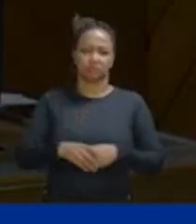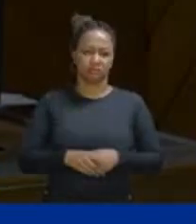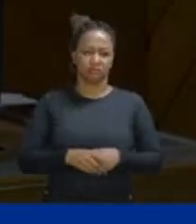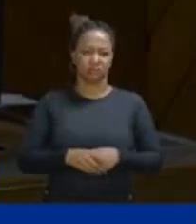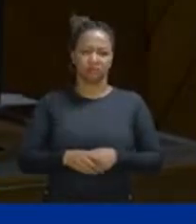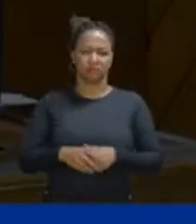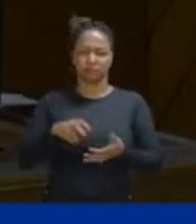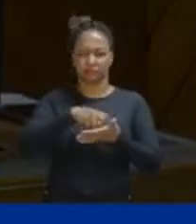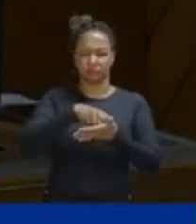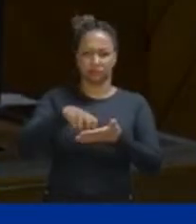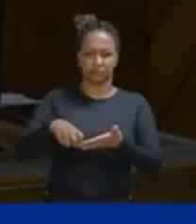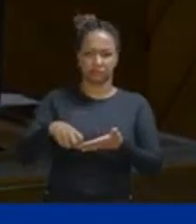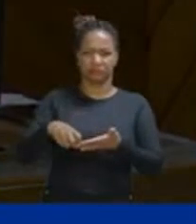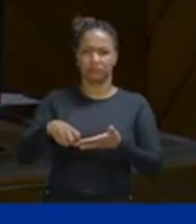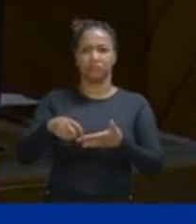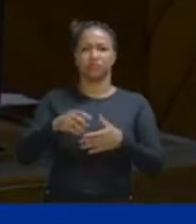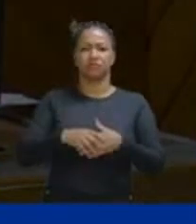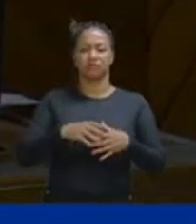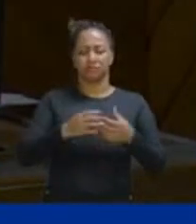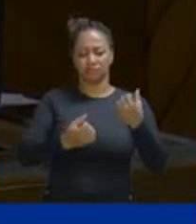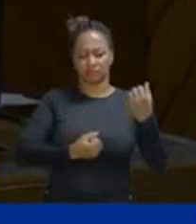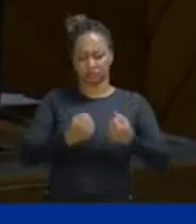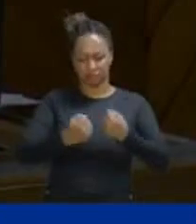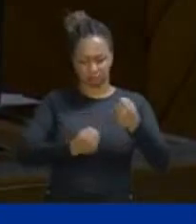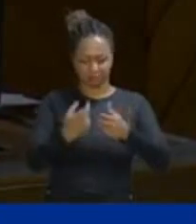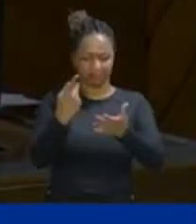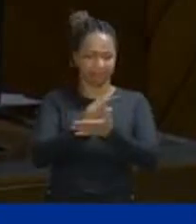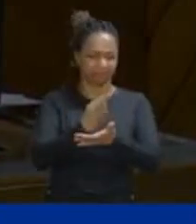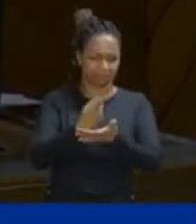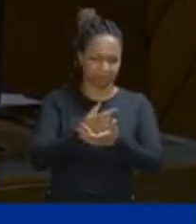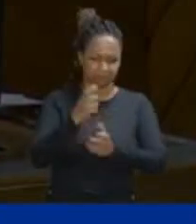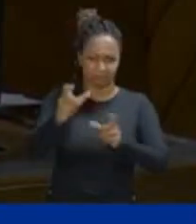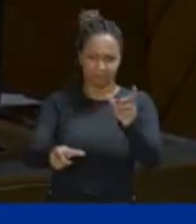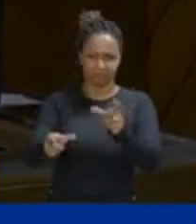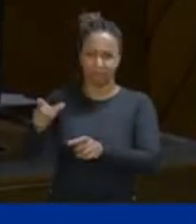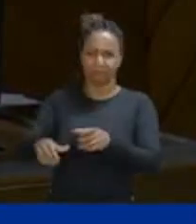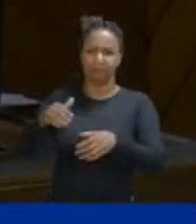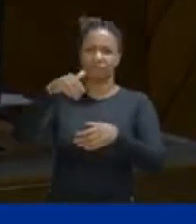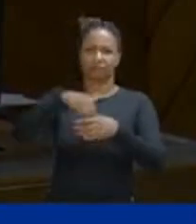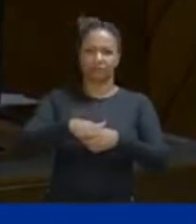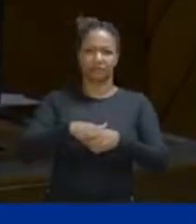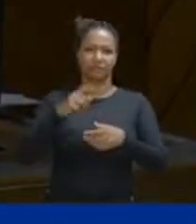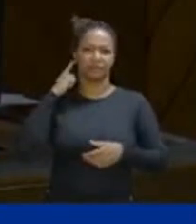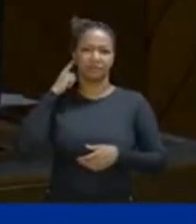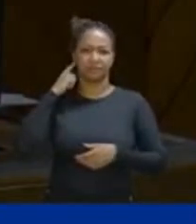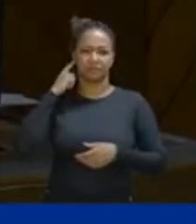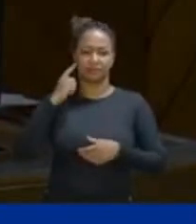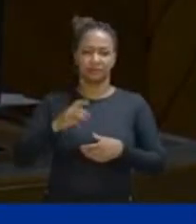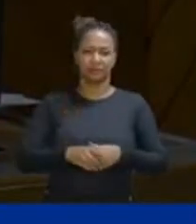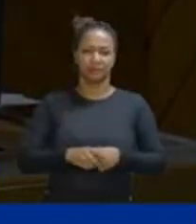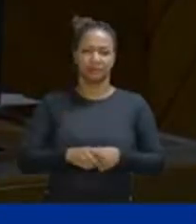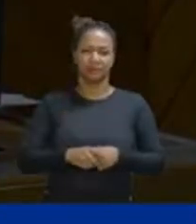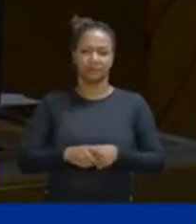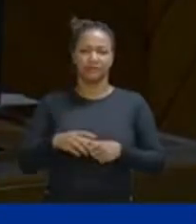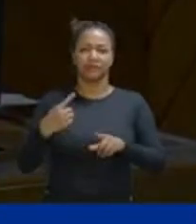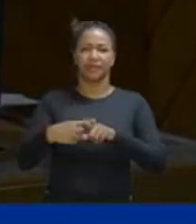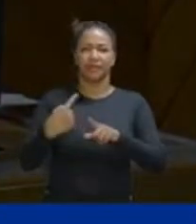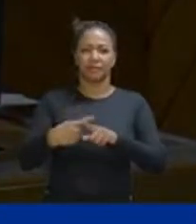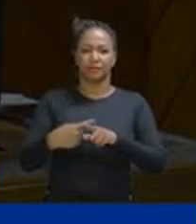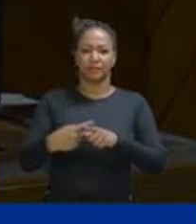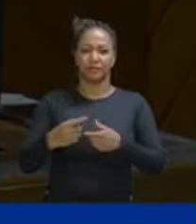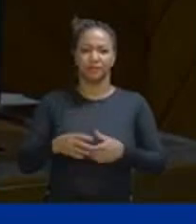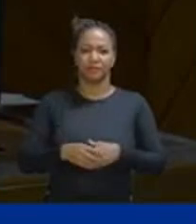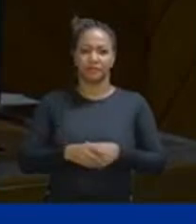a condenação de transporte devido de eleitores. Não caberia, tá certo? Porque só caberia